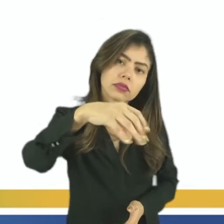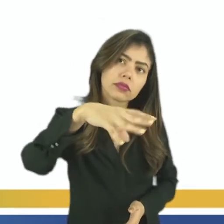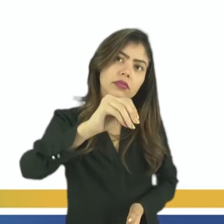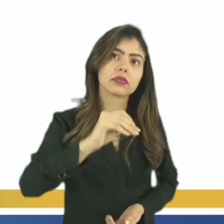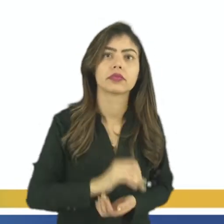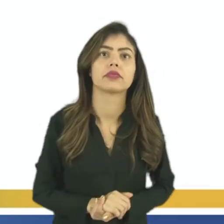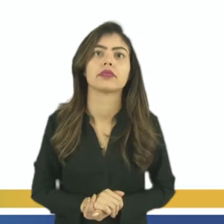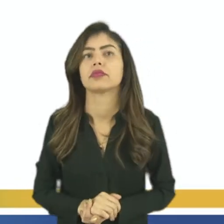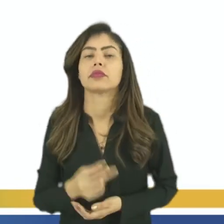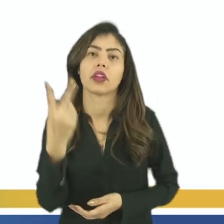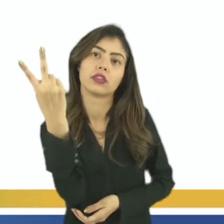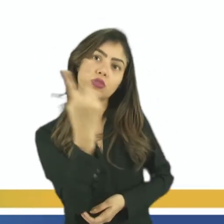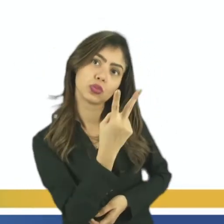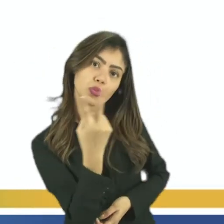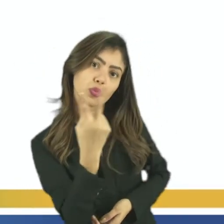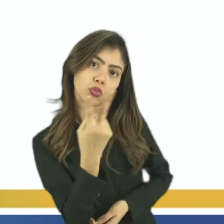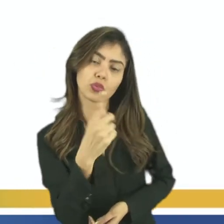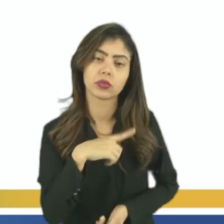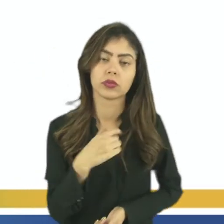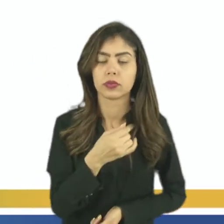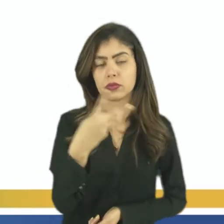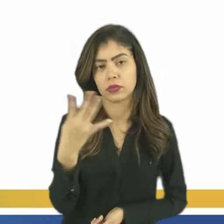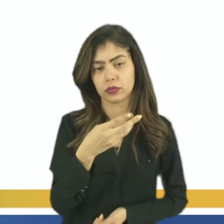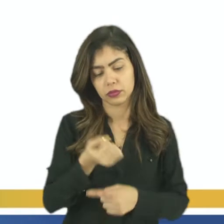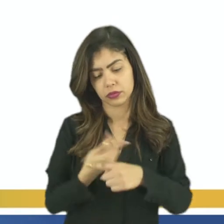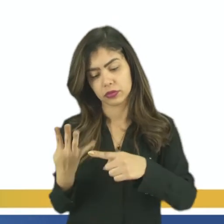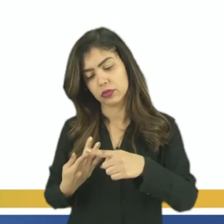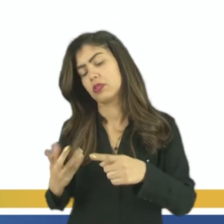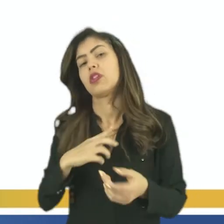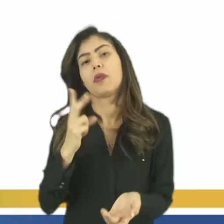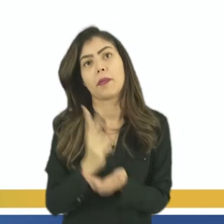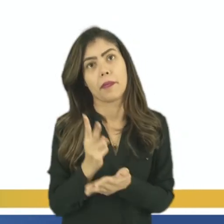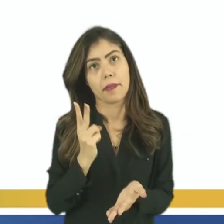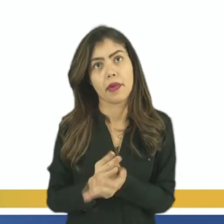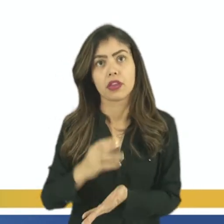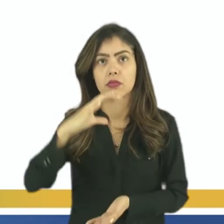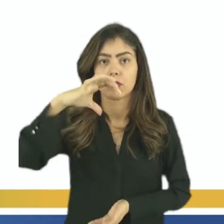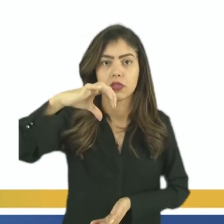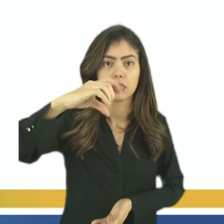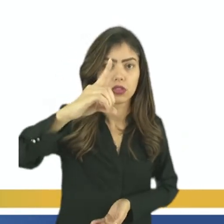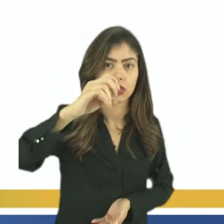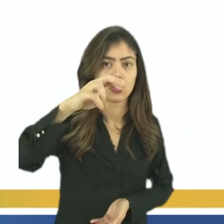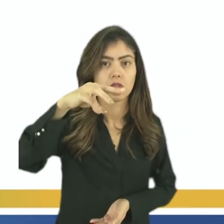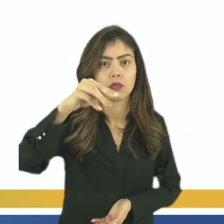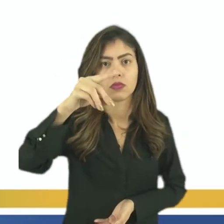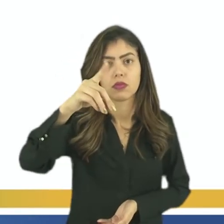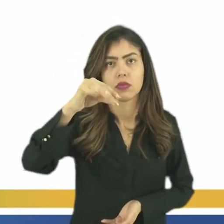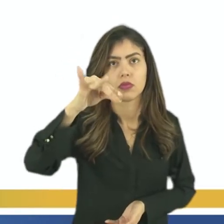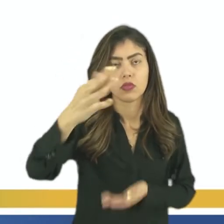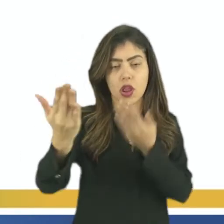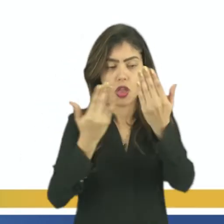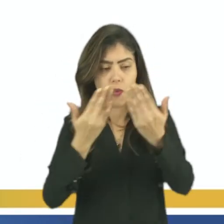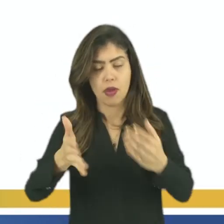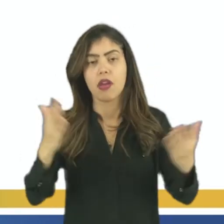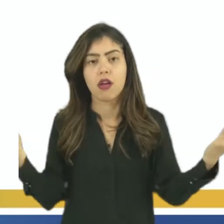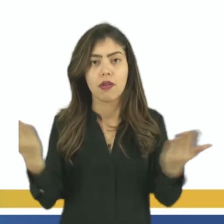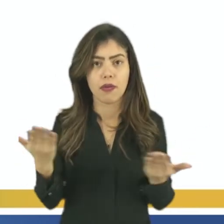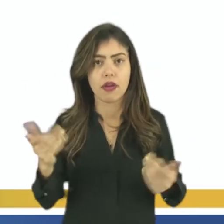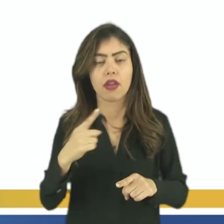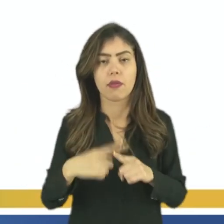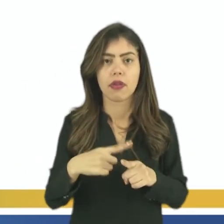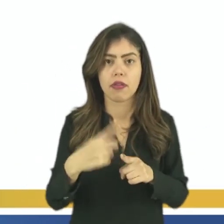reparou aqui ó as duas frações que obtive elas têm o mesmo dentro o que é 90 aí eu posso comparar